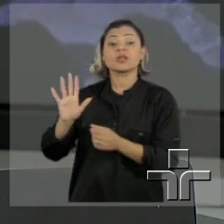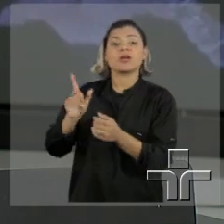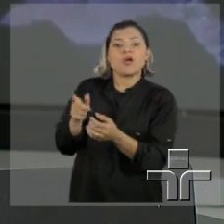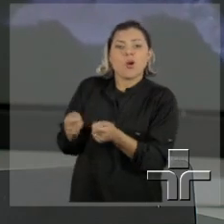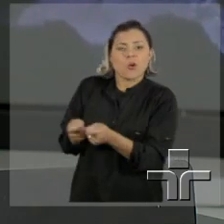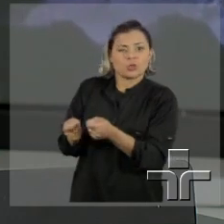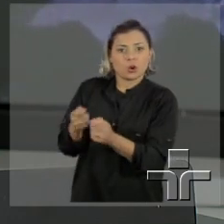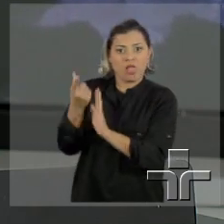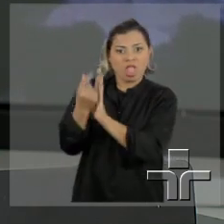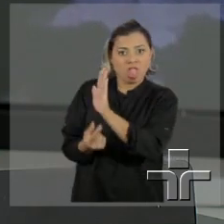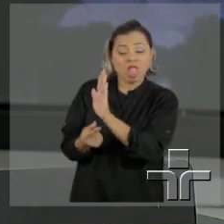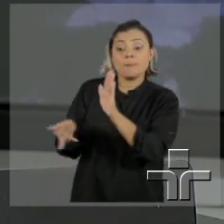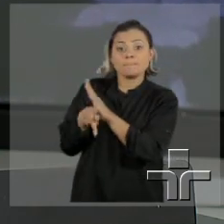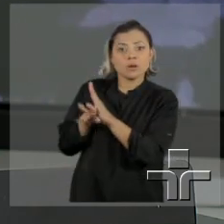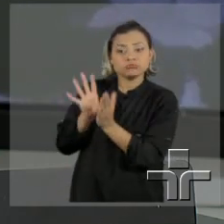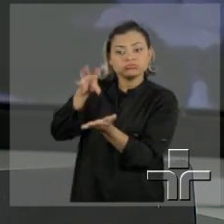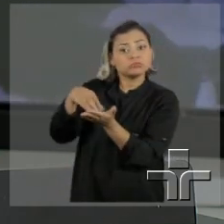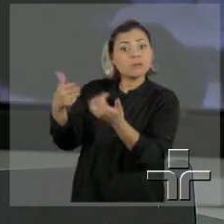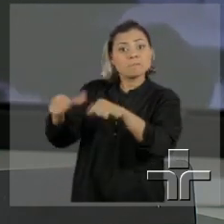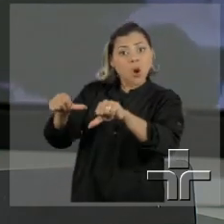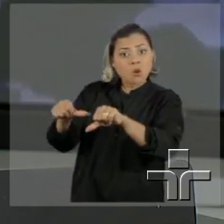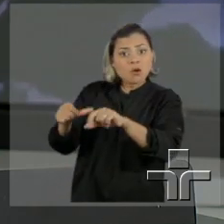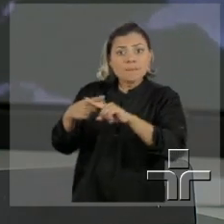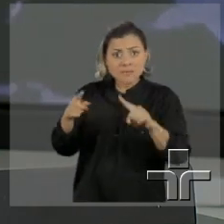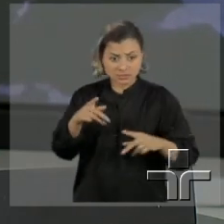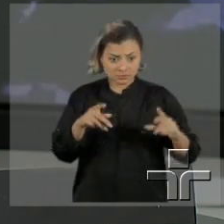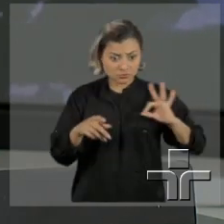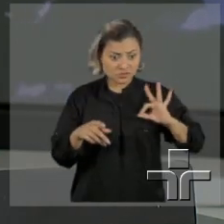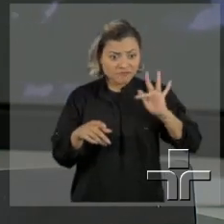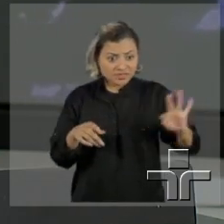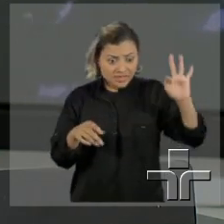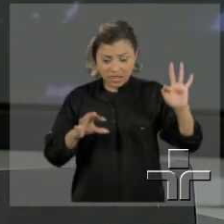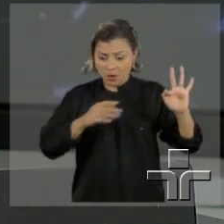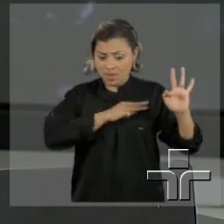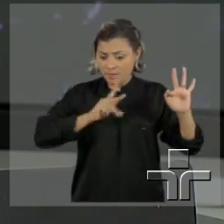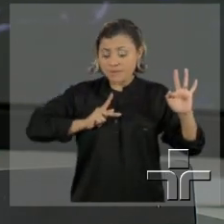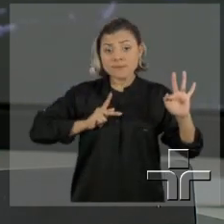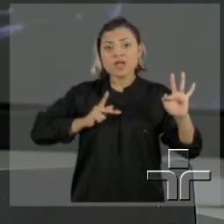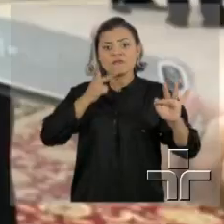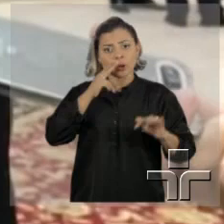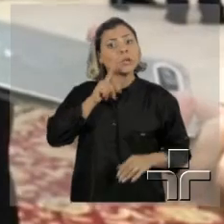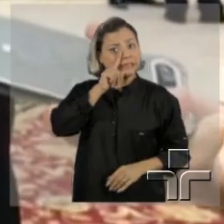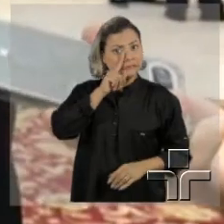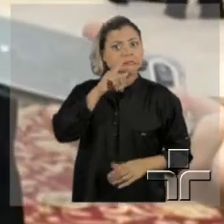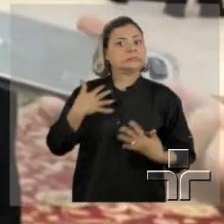Atividades Financeiras. Polícia Federal e Ministério Público falam em risco de impunidade.